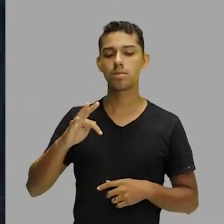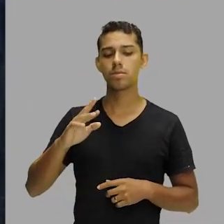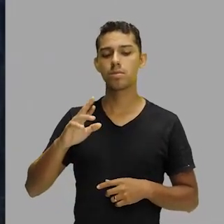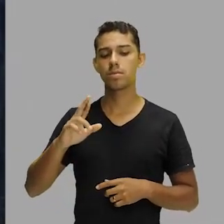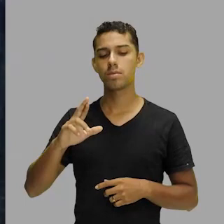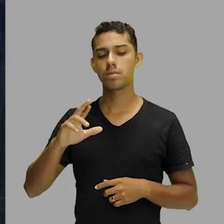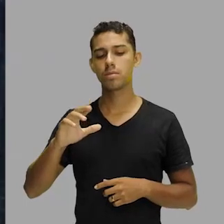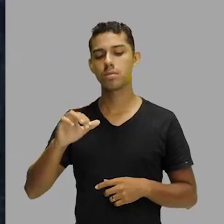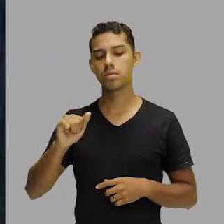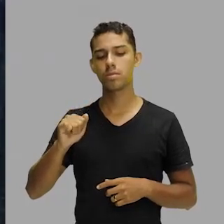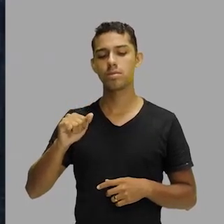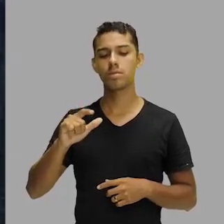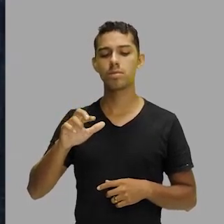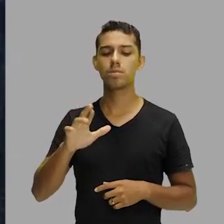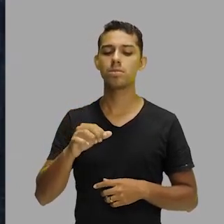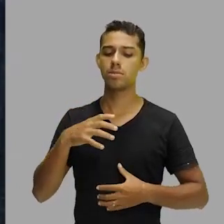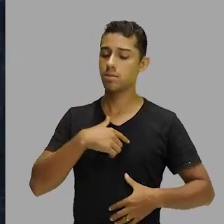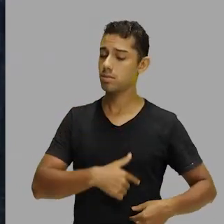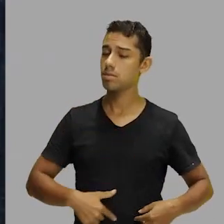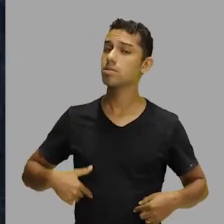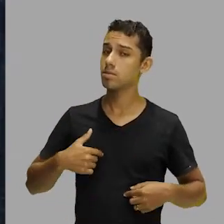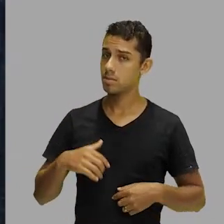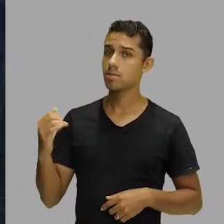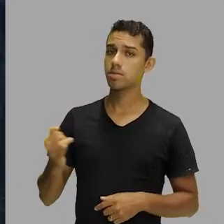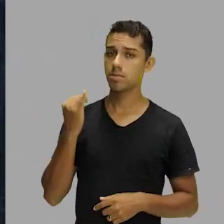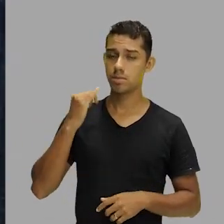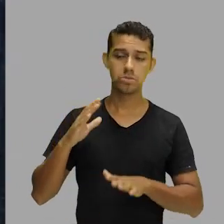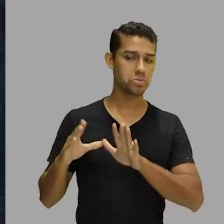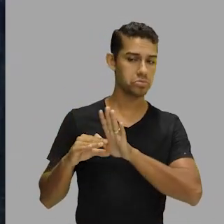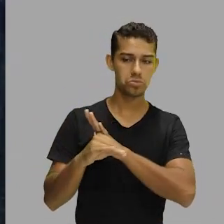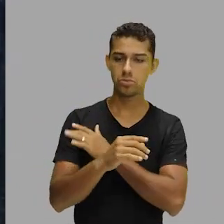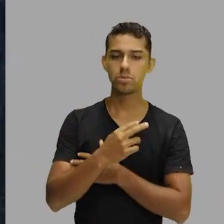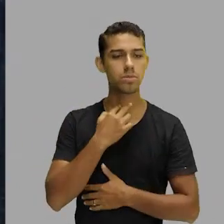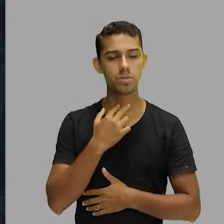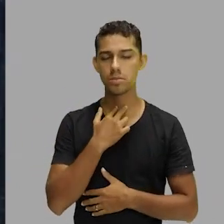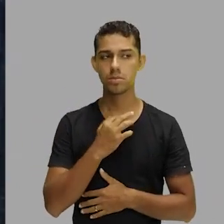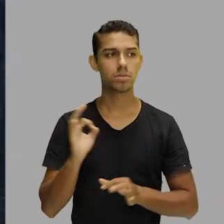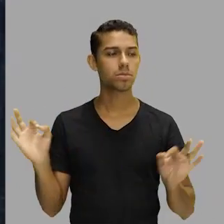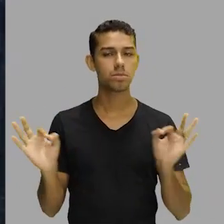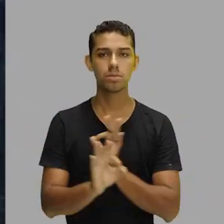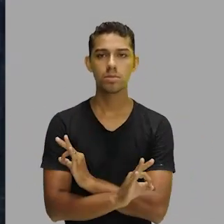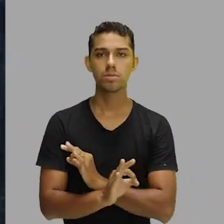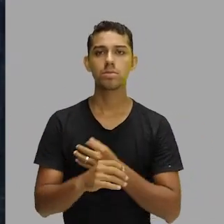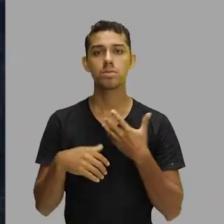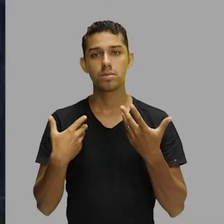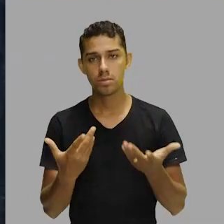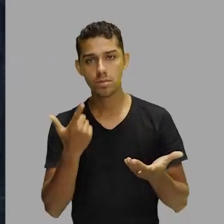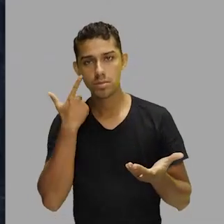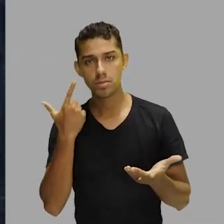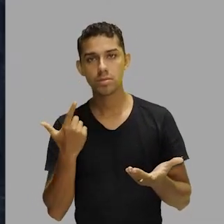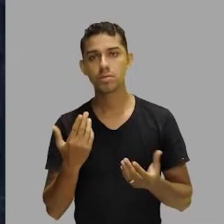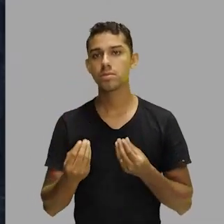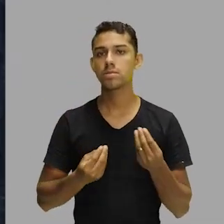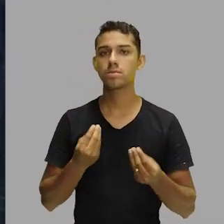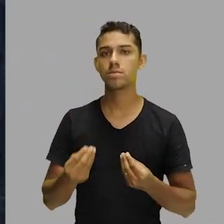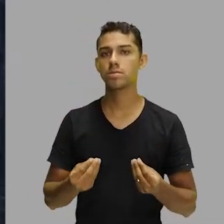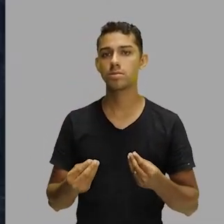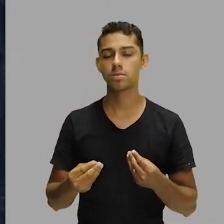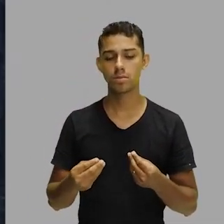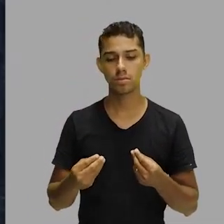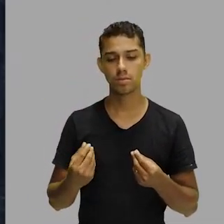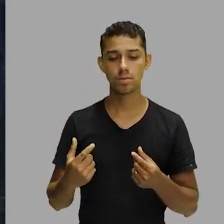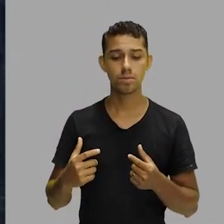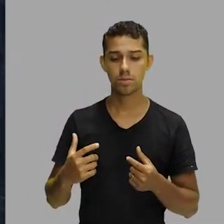bactérias. Elas são importantes porque as bactérias elas não podem ser consideradas como apenas